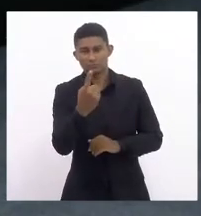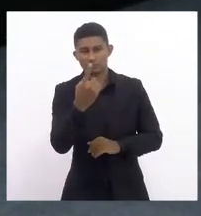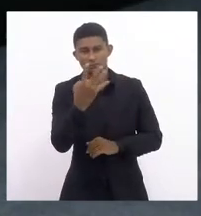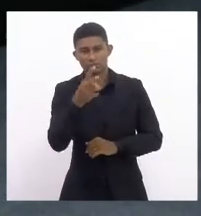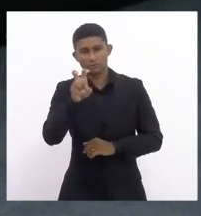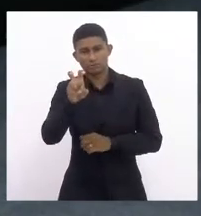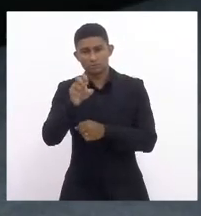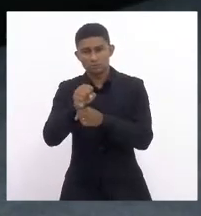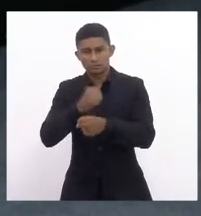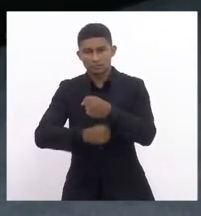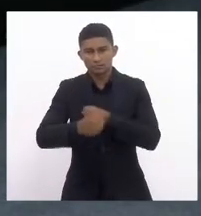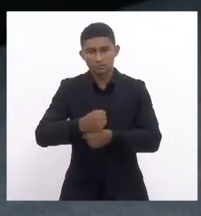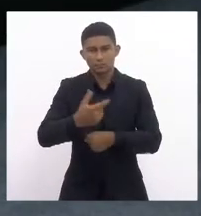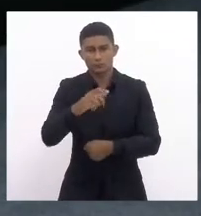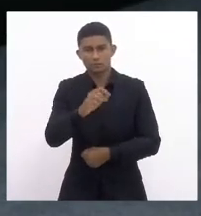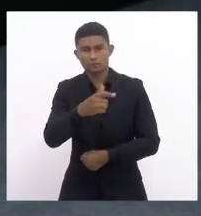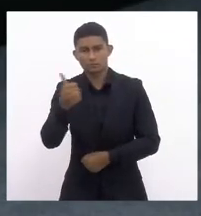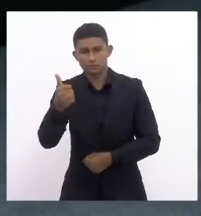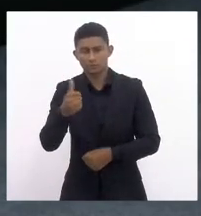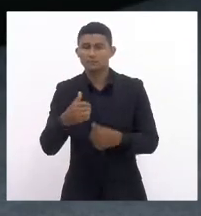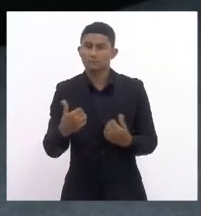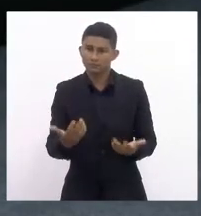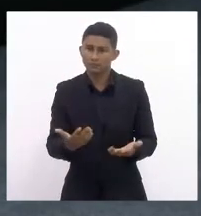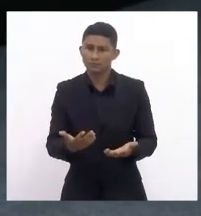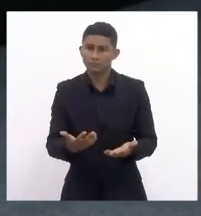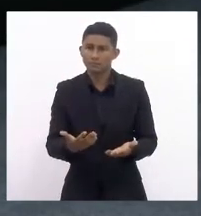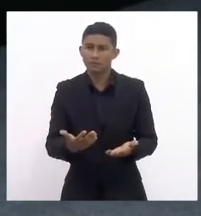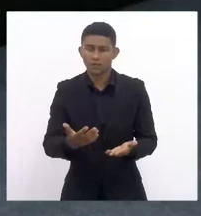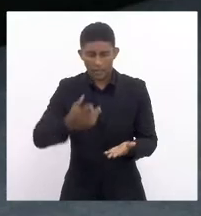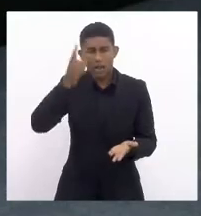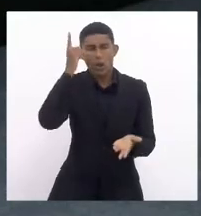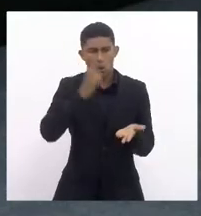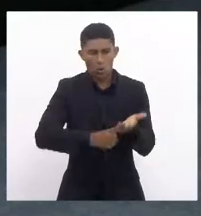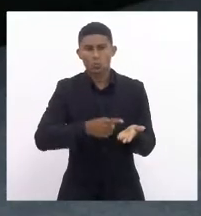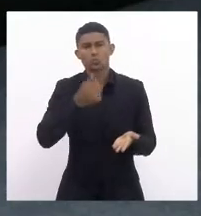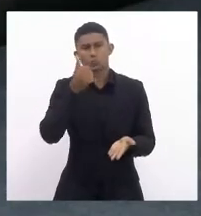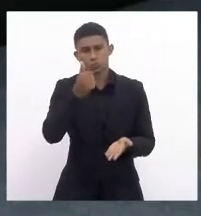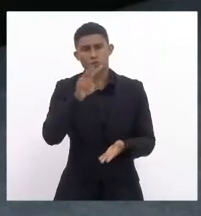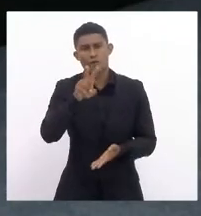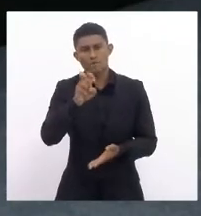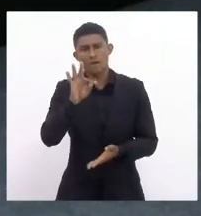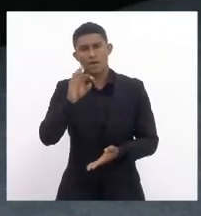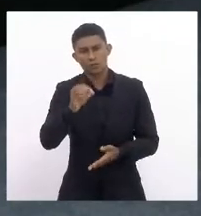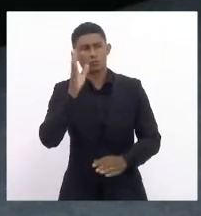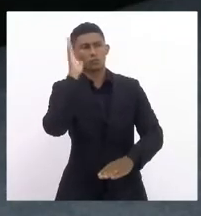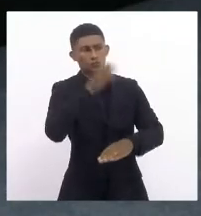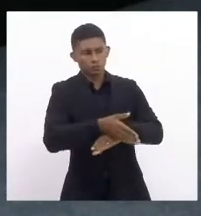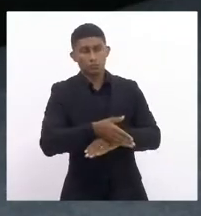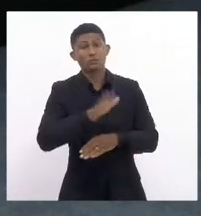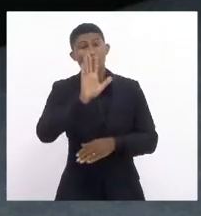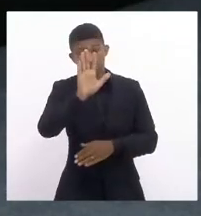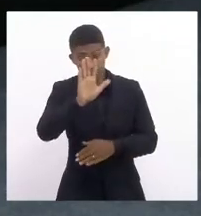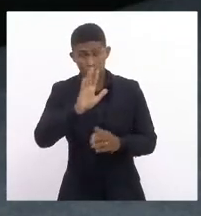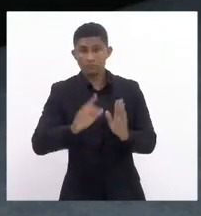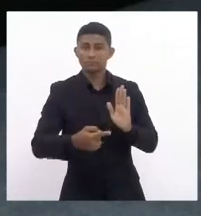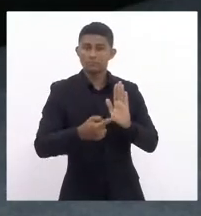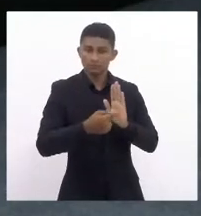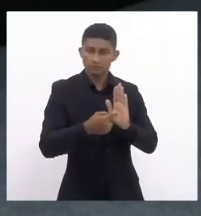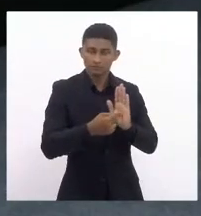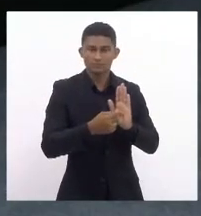5145 de 2021. Então, vamos cumprir o acordo com a derrubada dos vetos, com exceção